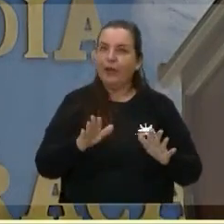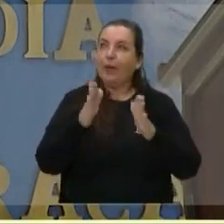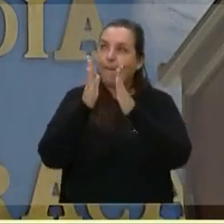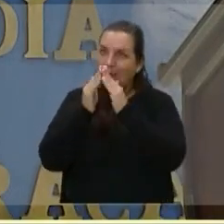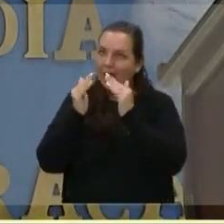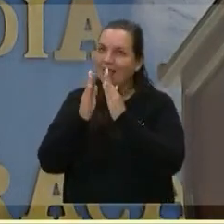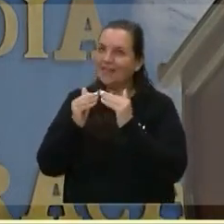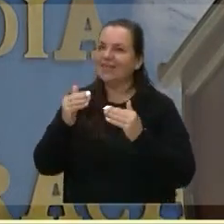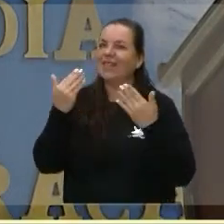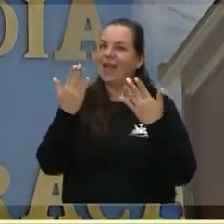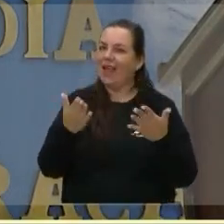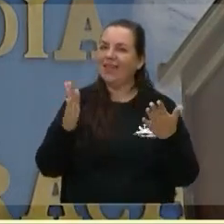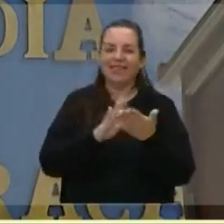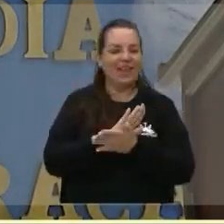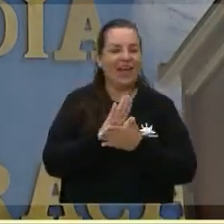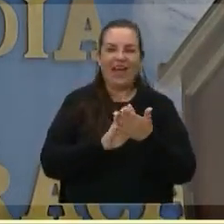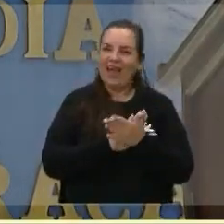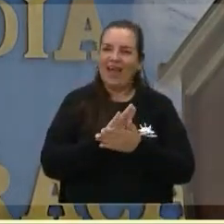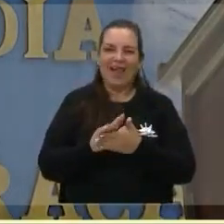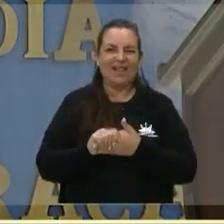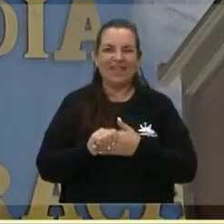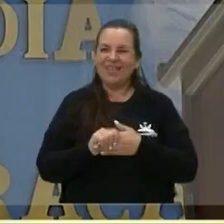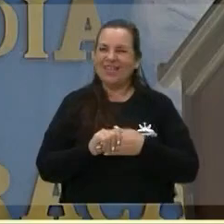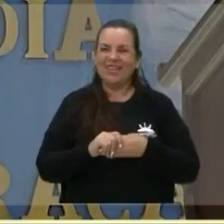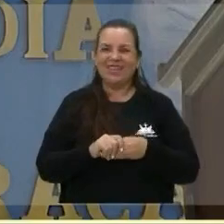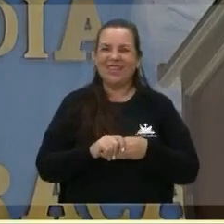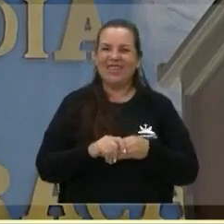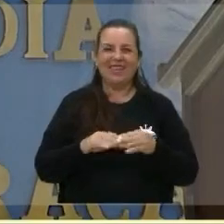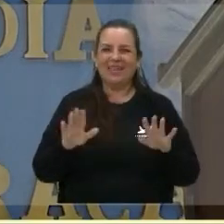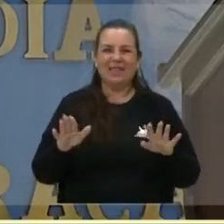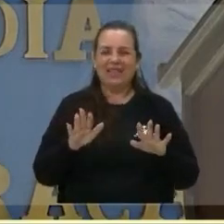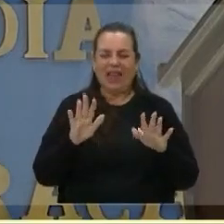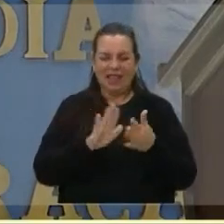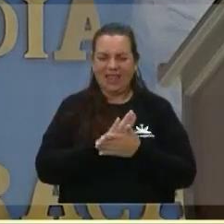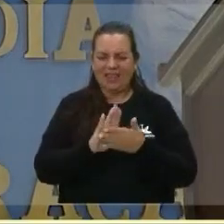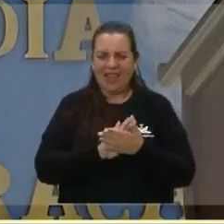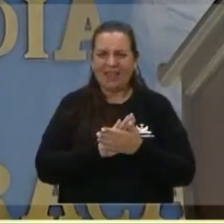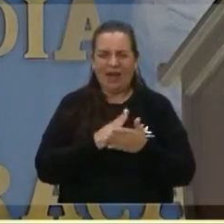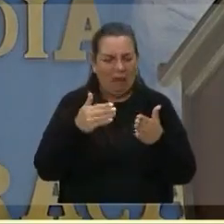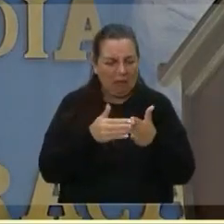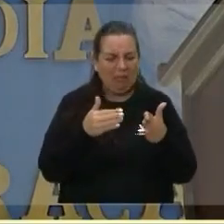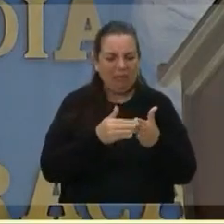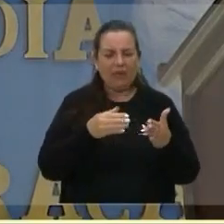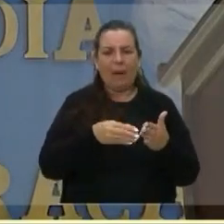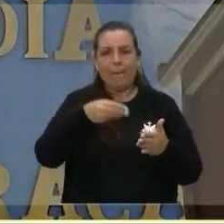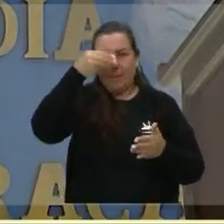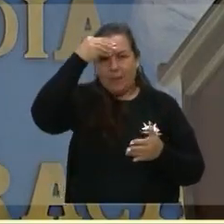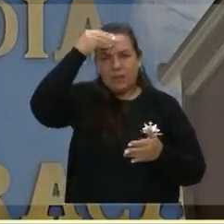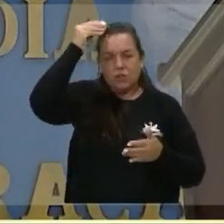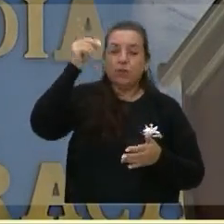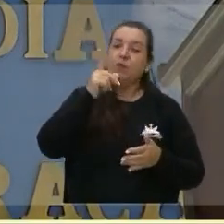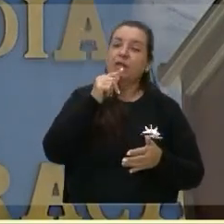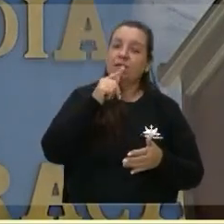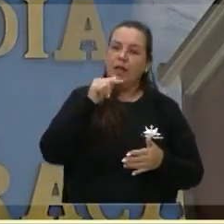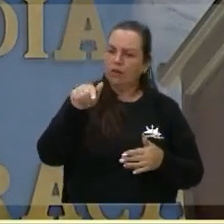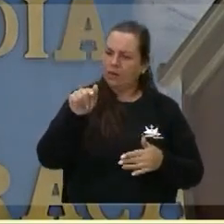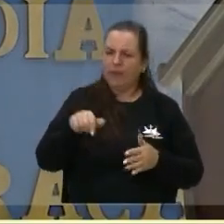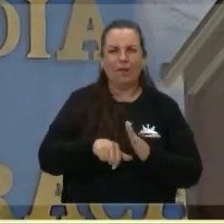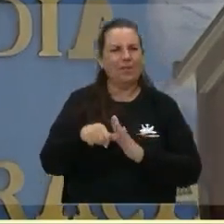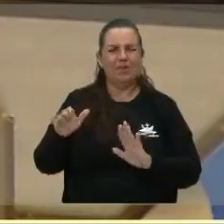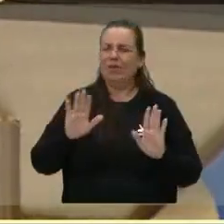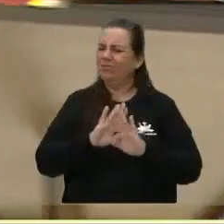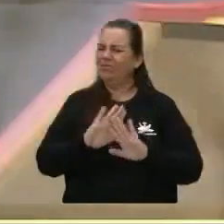peça, e nada fere o batismo das águas. O batismo primeiro, aquele é indelével.